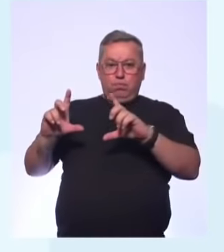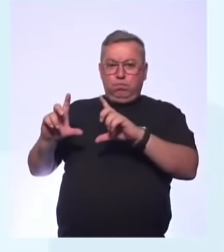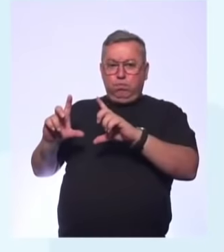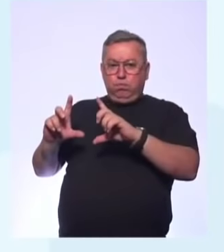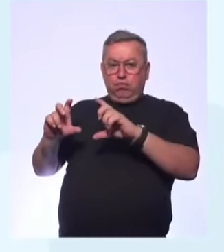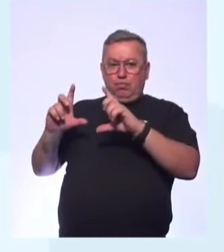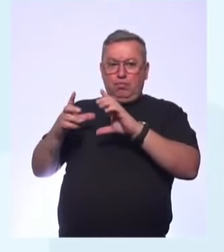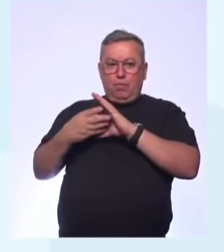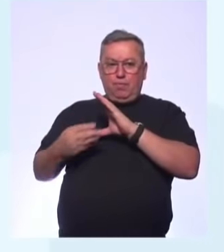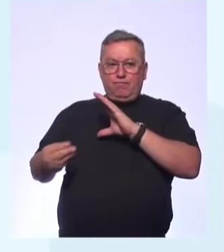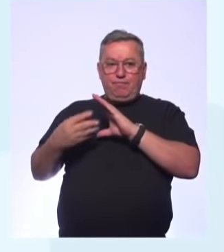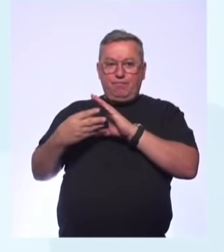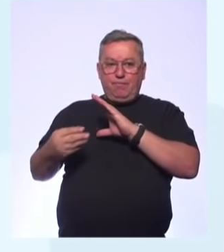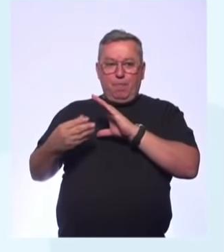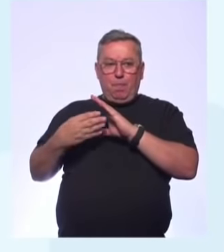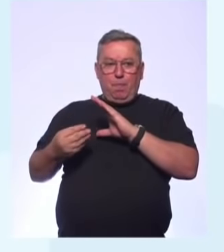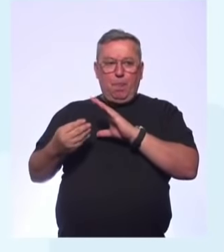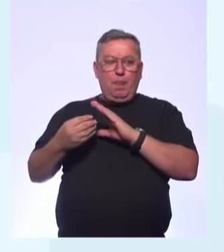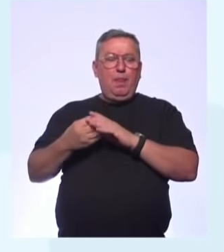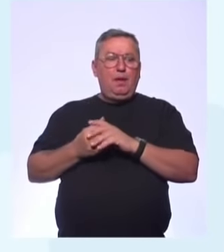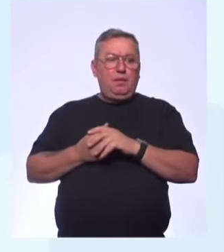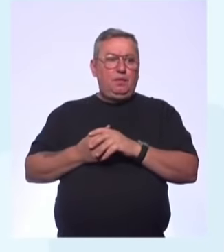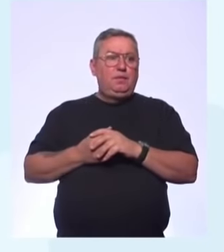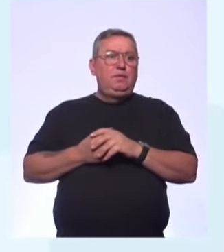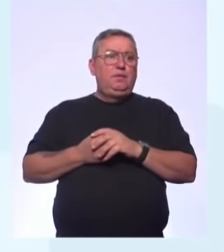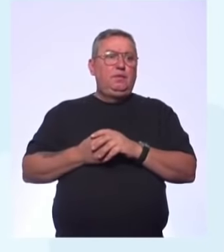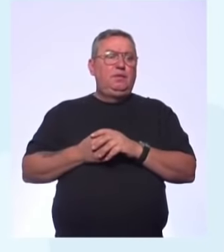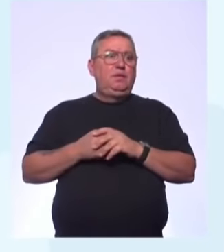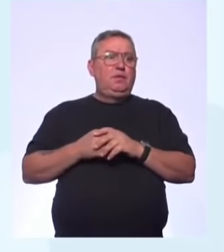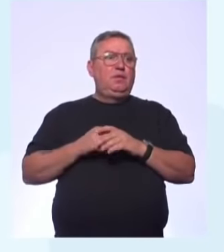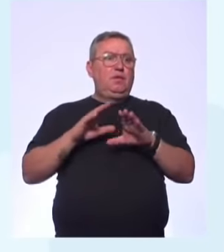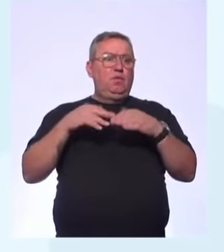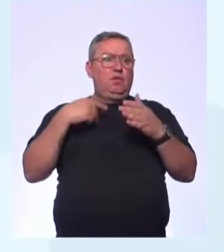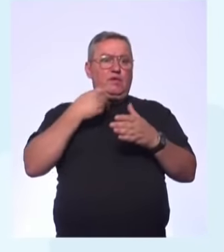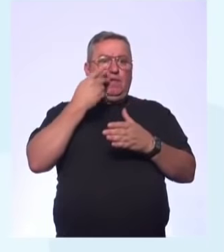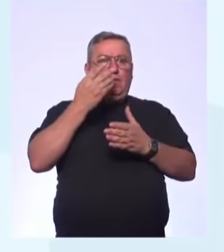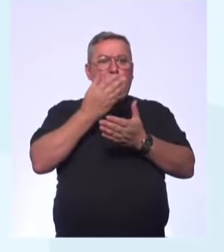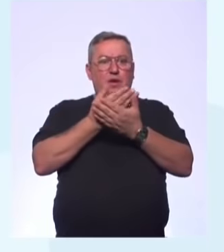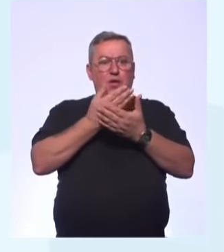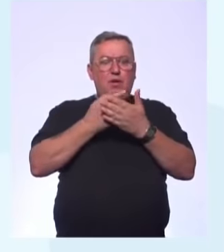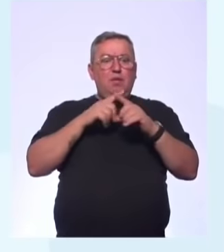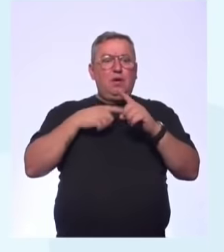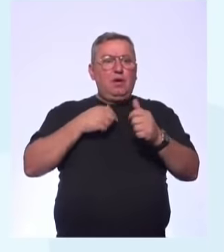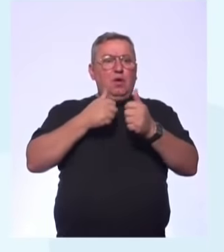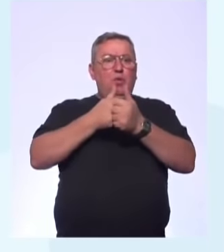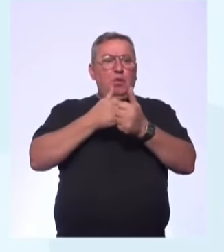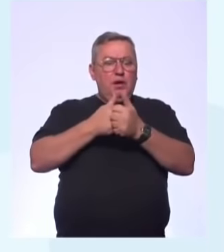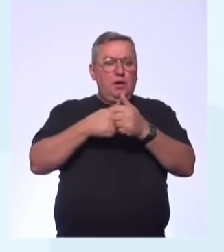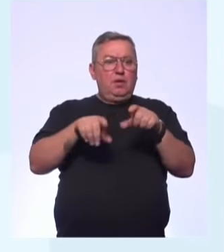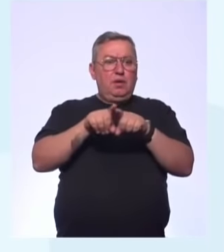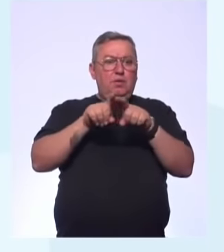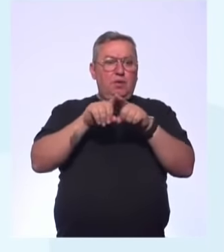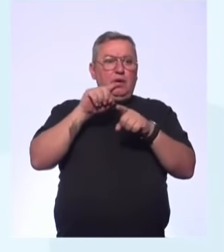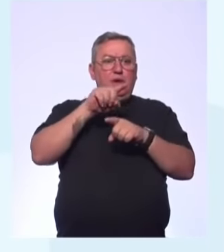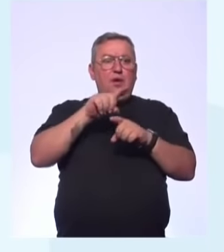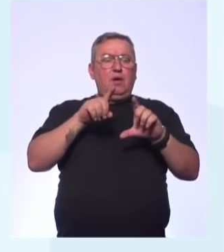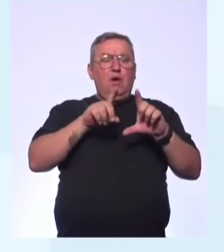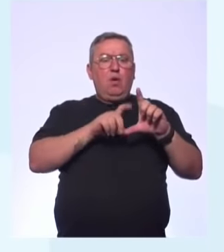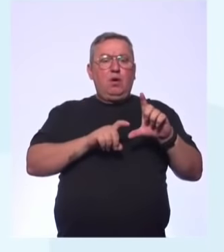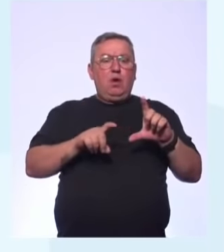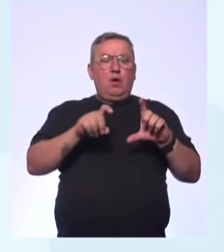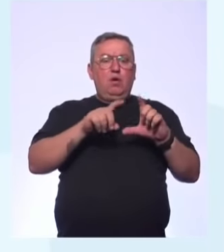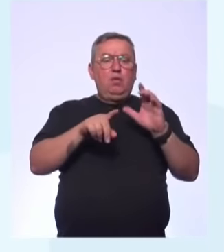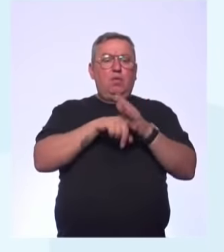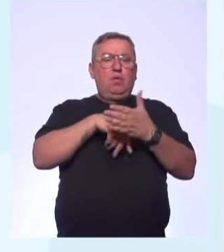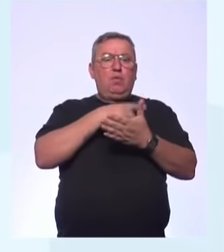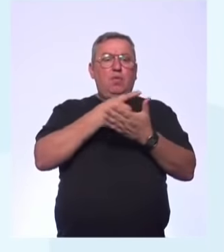não sei como é que vai funcionar, quiser abrir e baixar enquanto a gente vai falando na aula, para ir acompanhando, tá? Então, esse aqui é o QR Code da